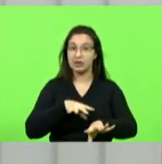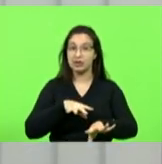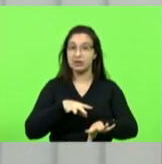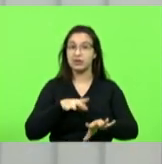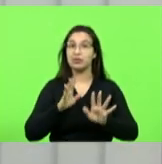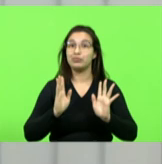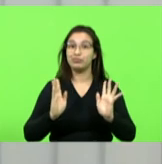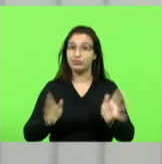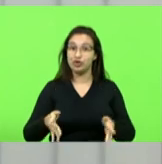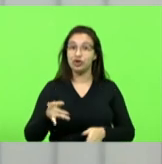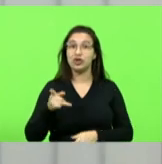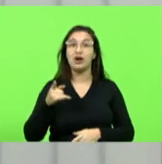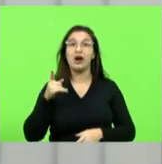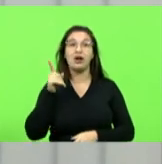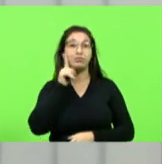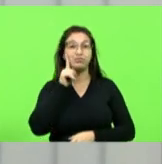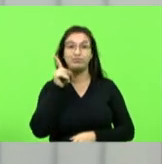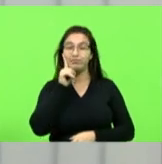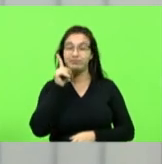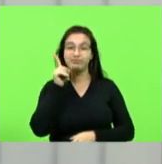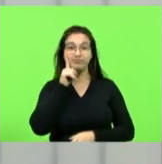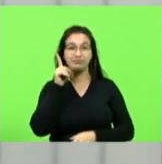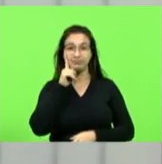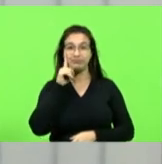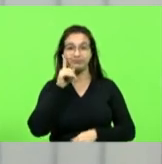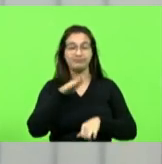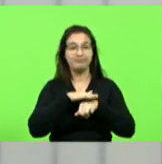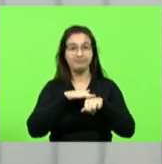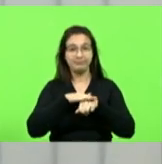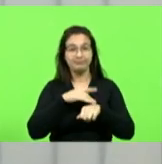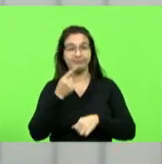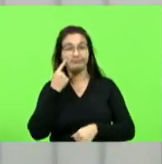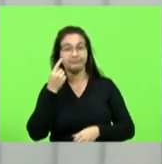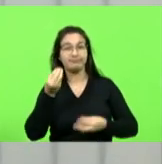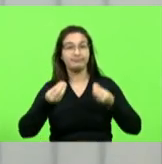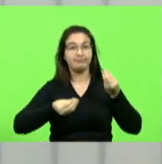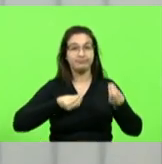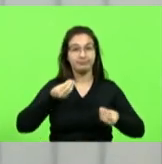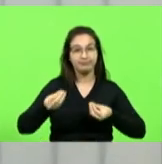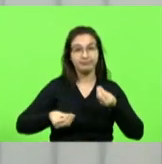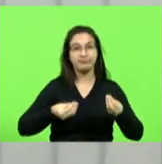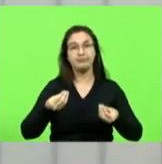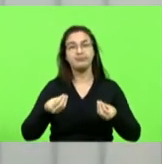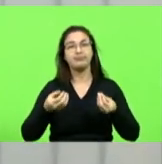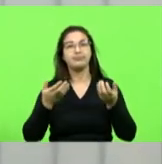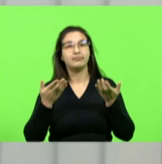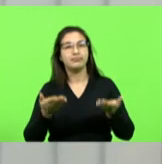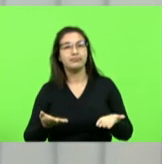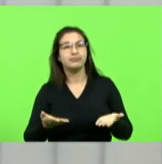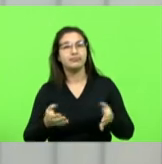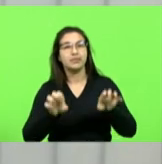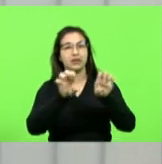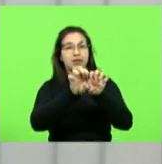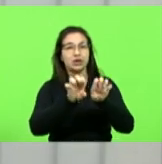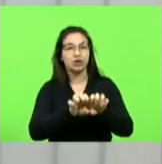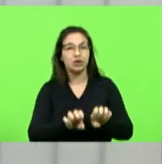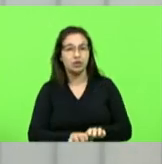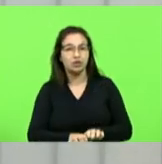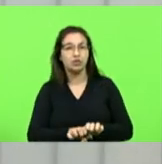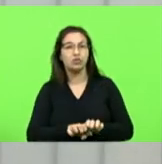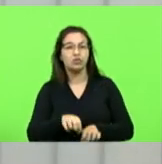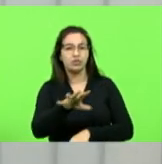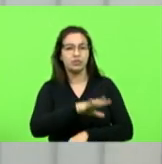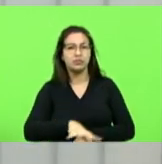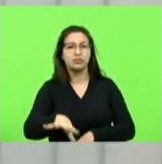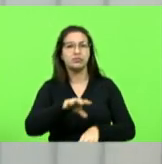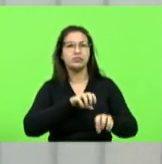trabalhando diuturnamente para que as condições estruturantes